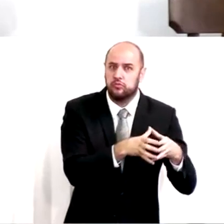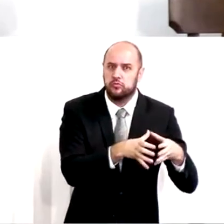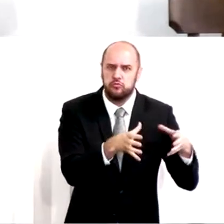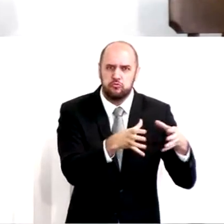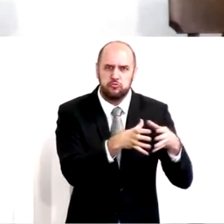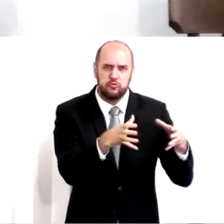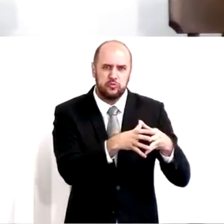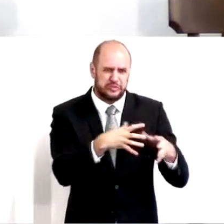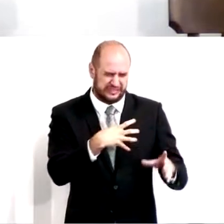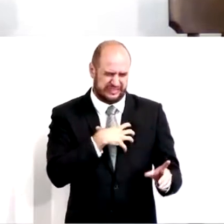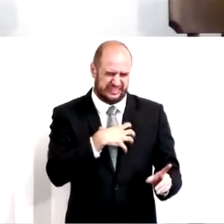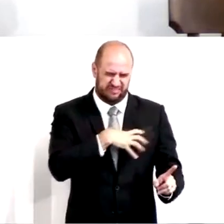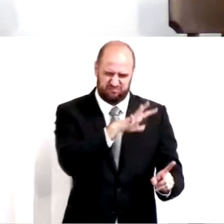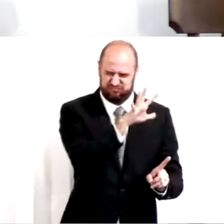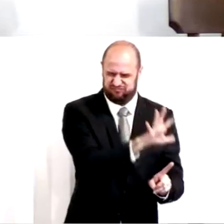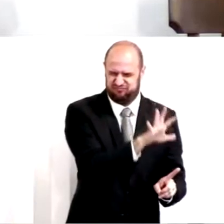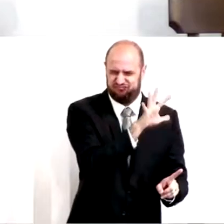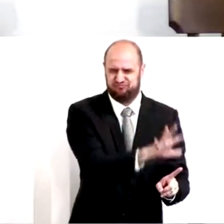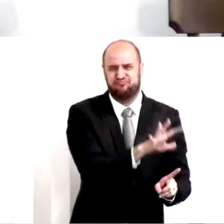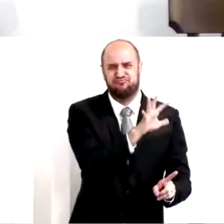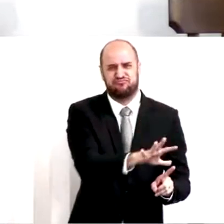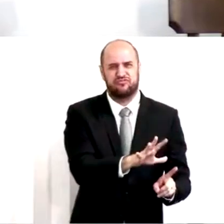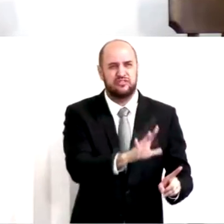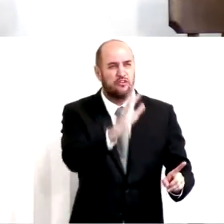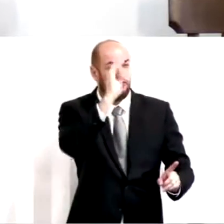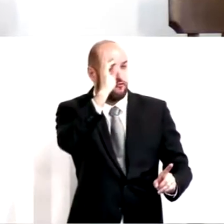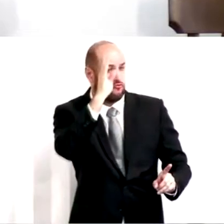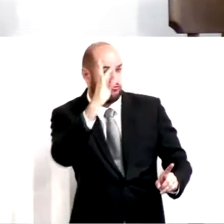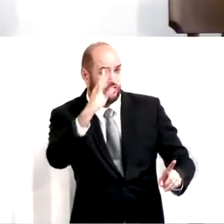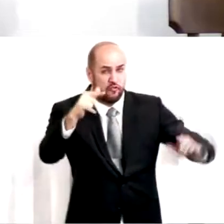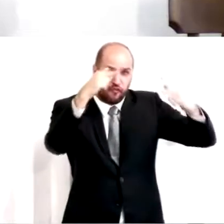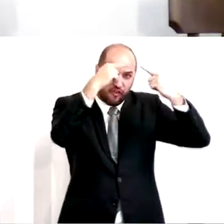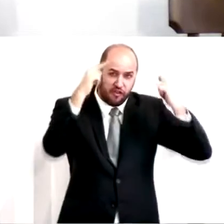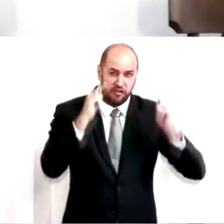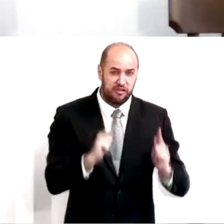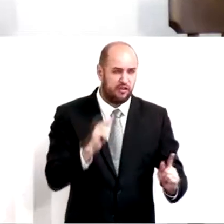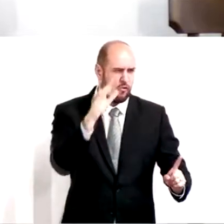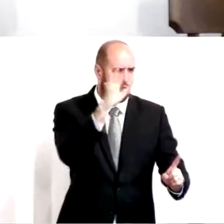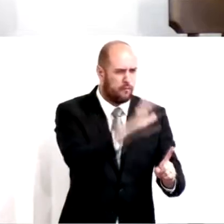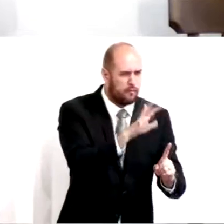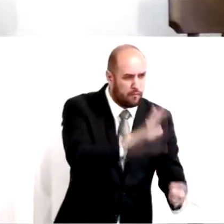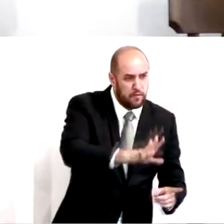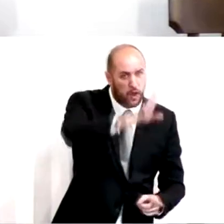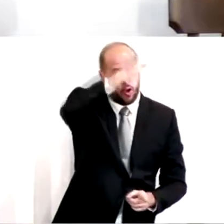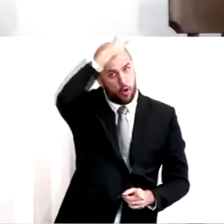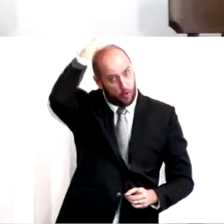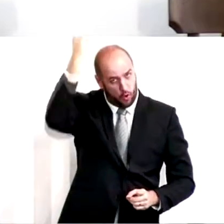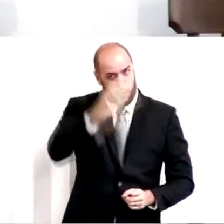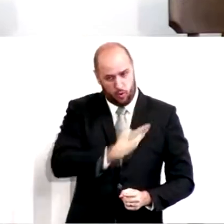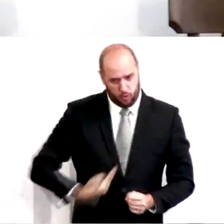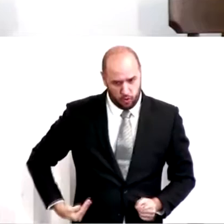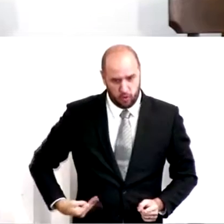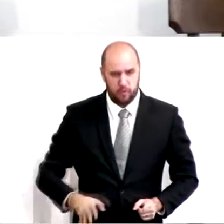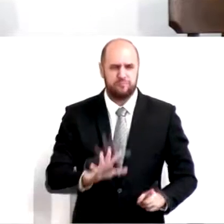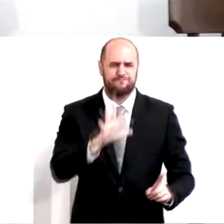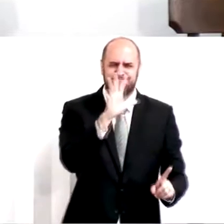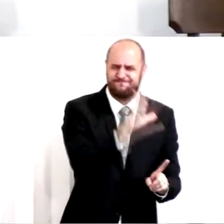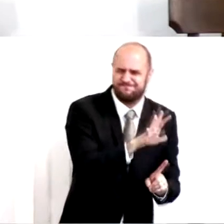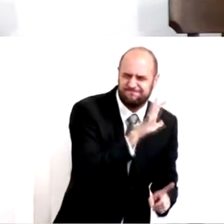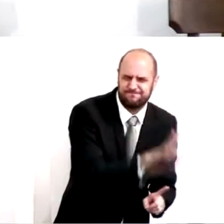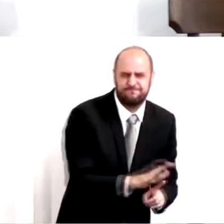sob pressão de filosofia grega, pressão do próprio Império Romano, pressão